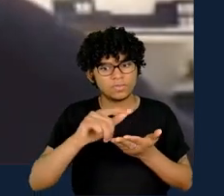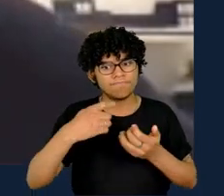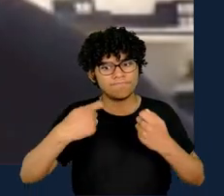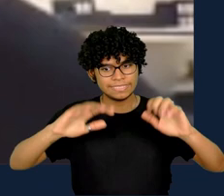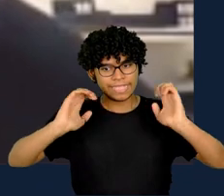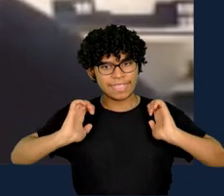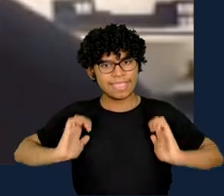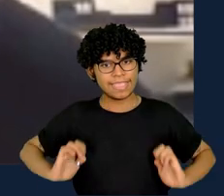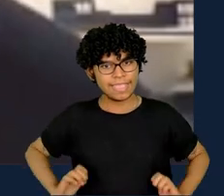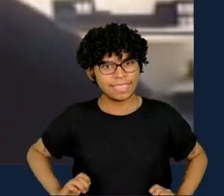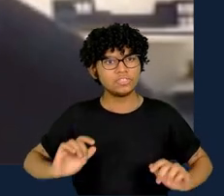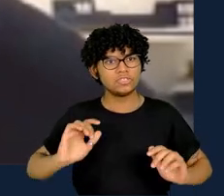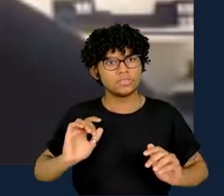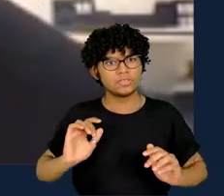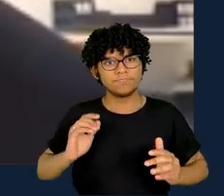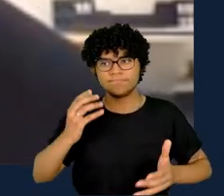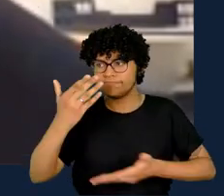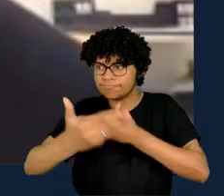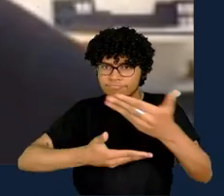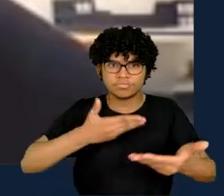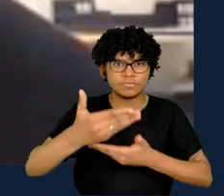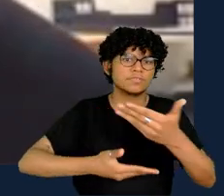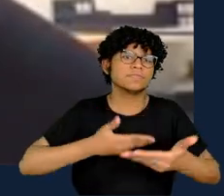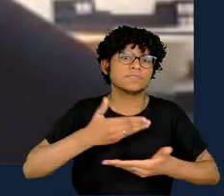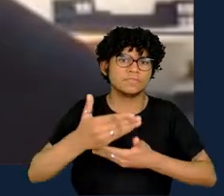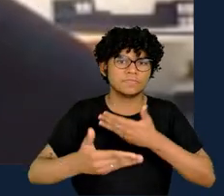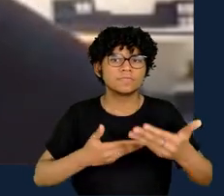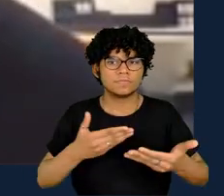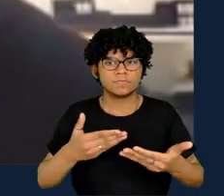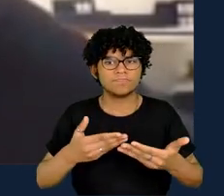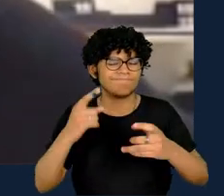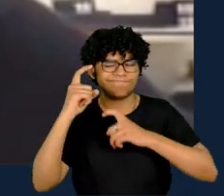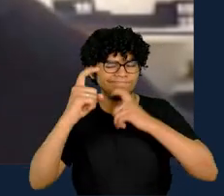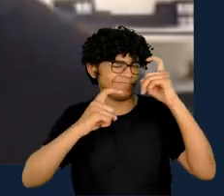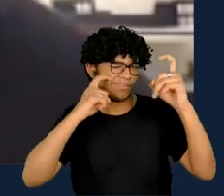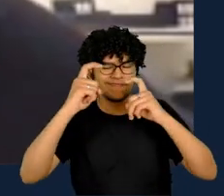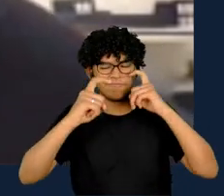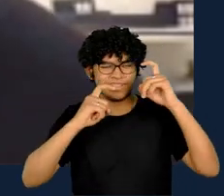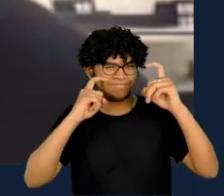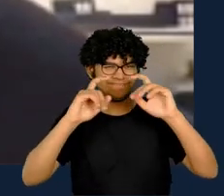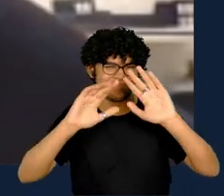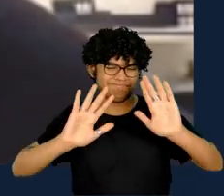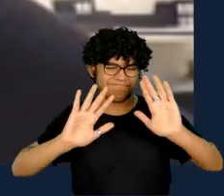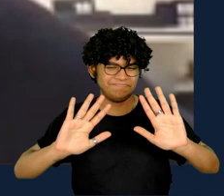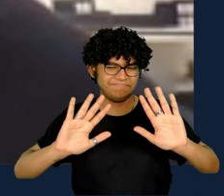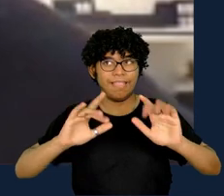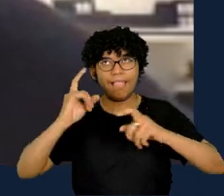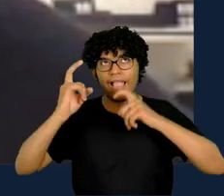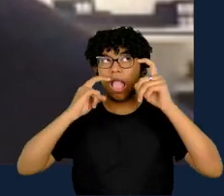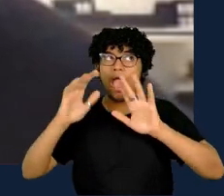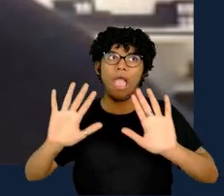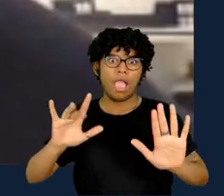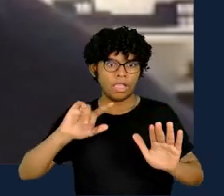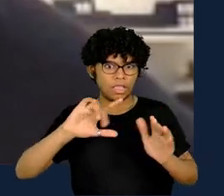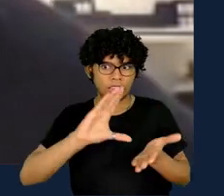mais colaborador possível, mas sem se preocupar assim com os dados são uma coisa que é